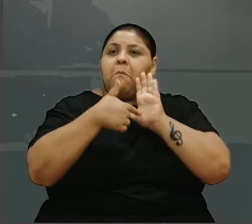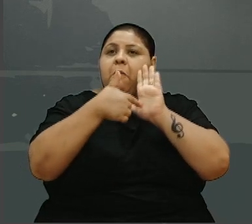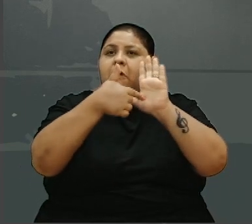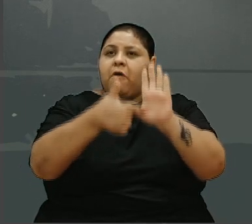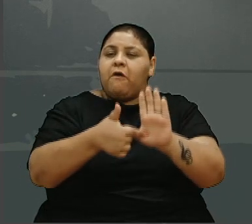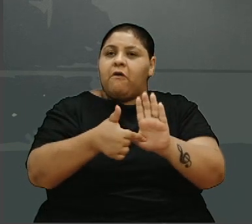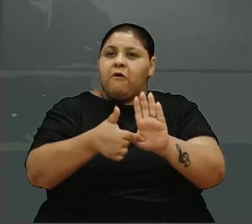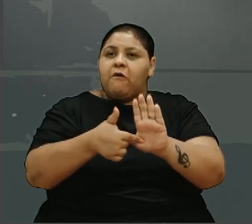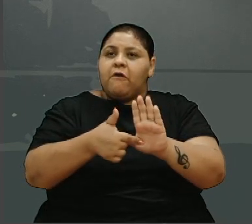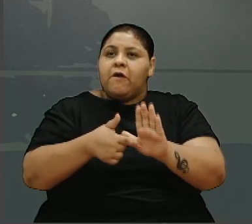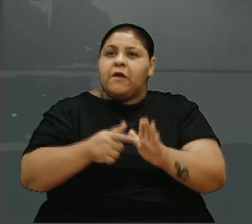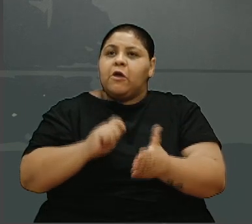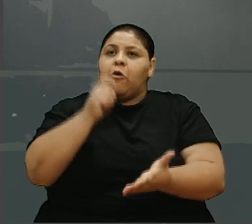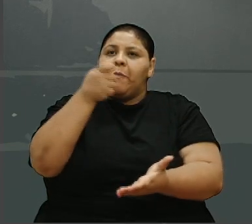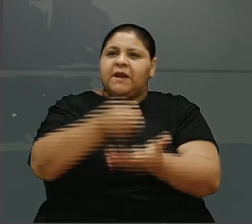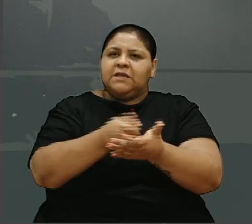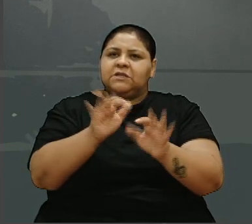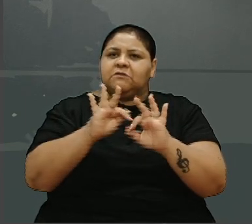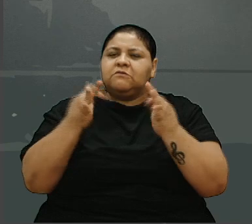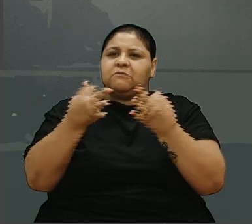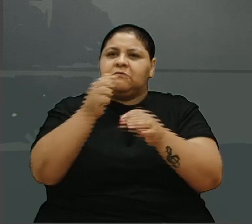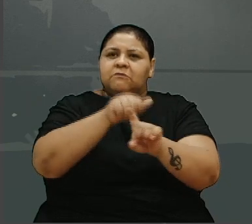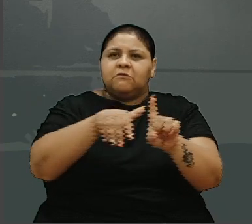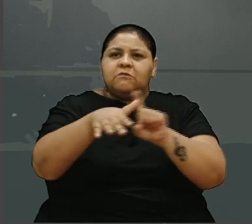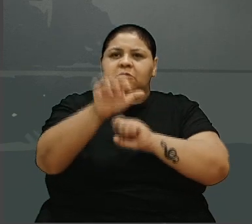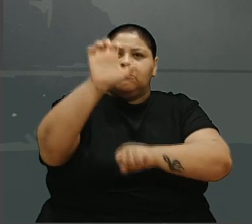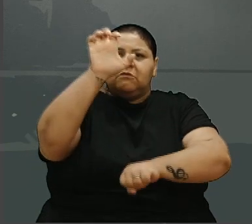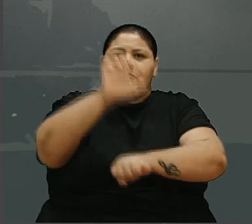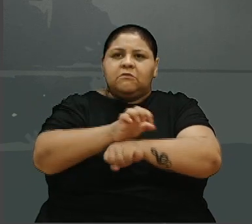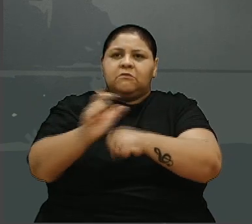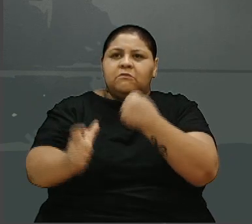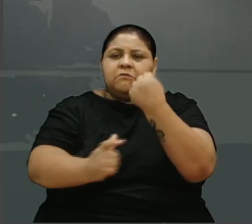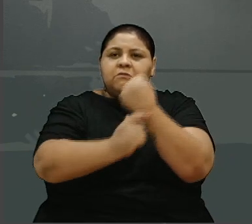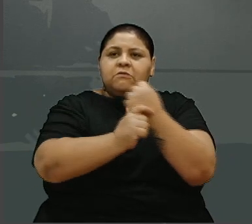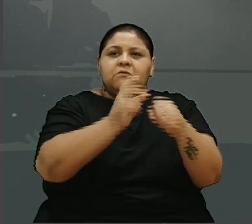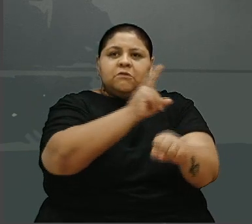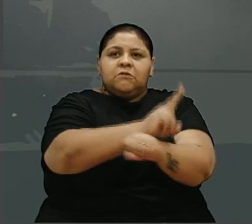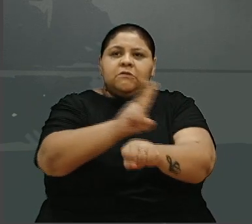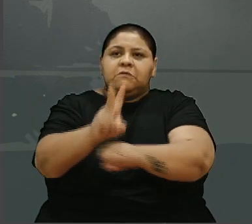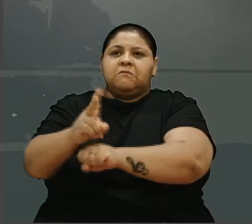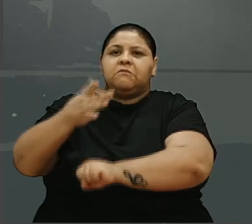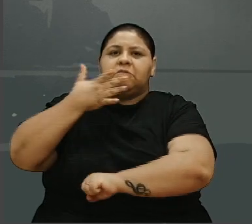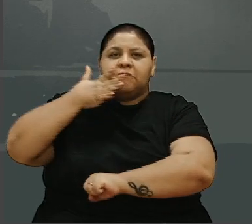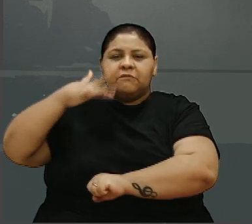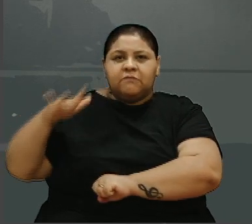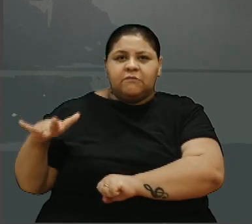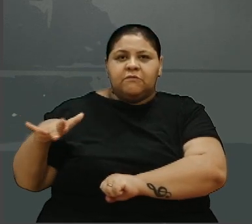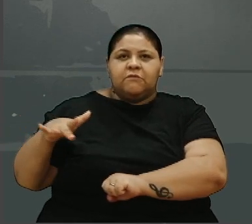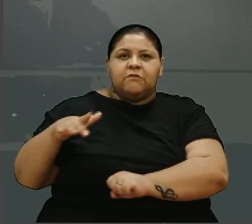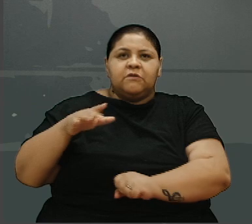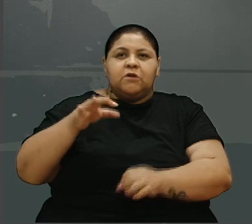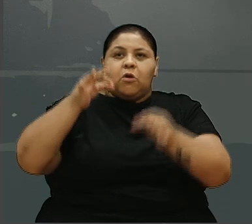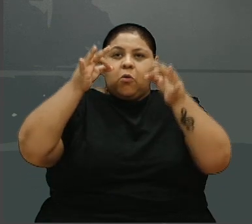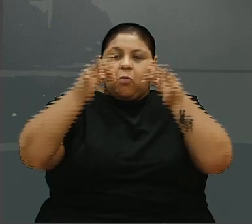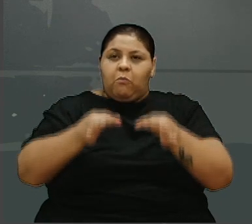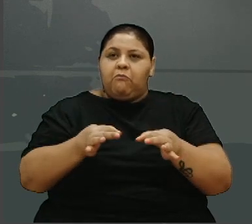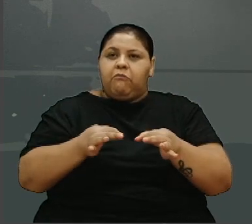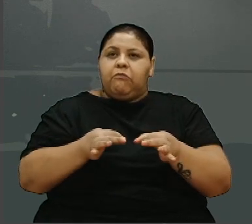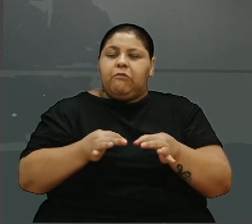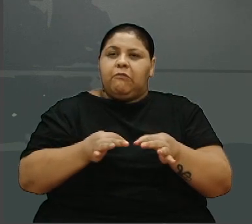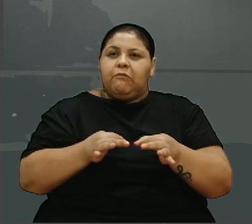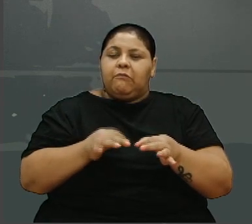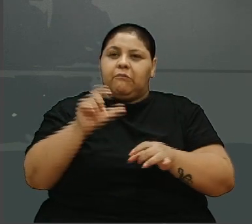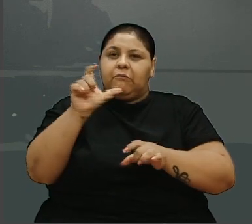que é dever da família, da sociedade e do Estado garantir a proteção da criança. Dignidade humana.